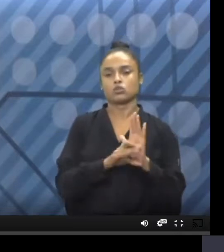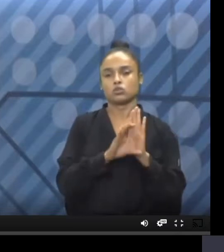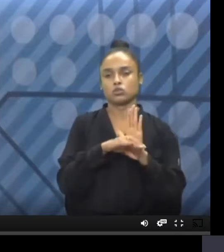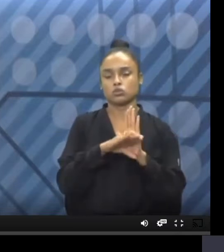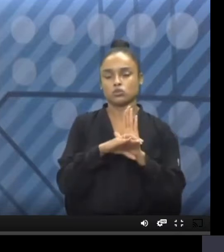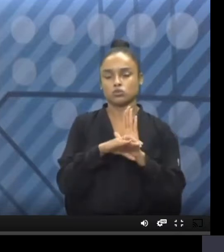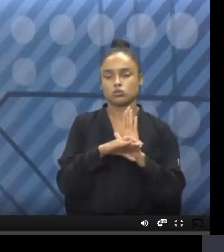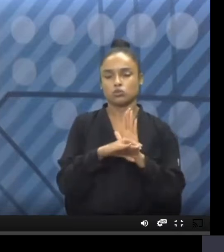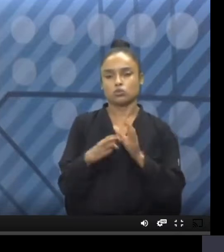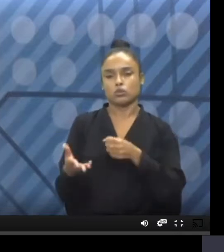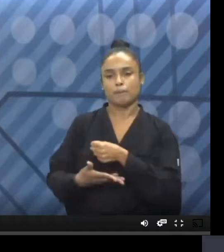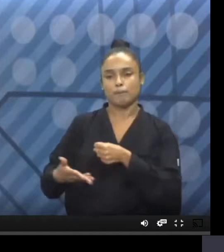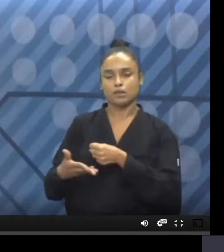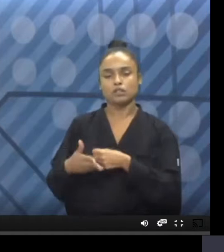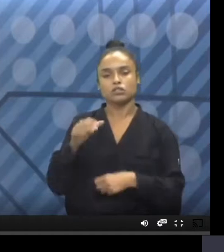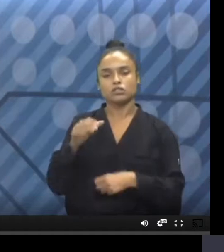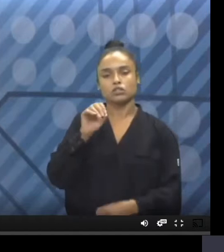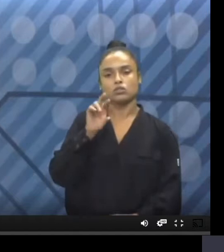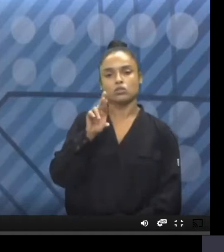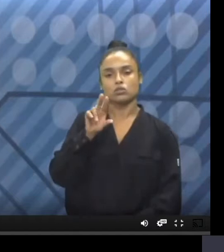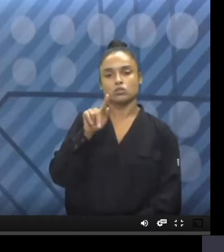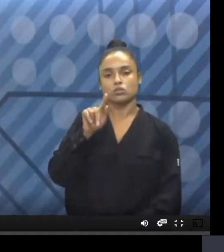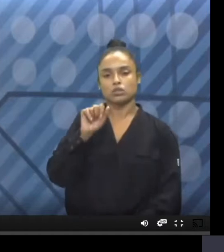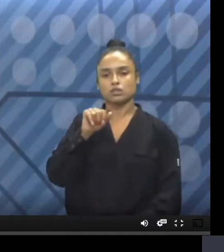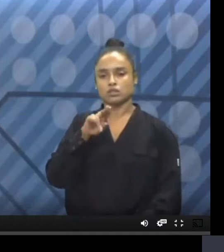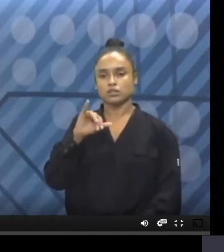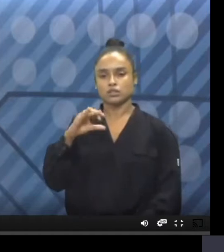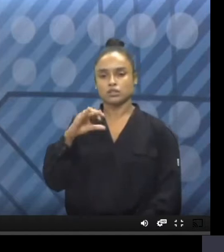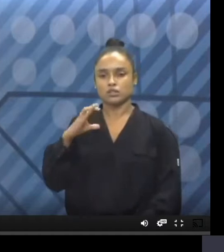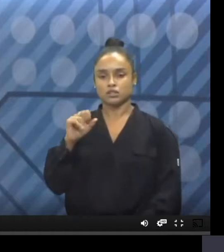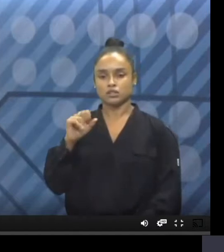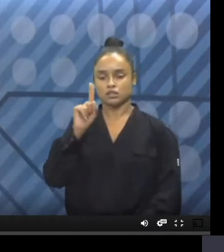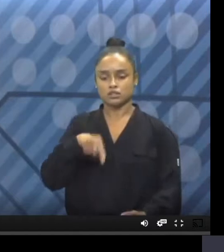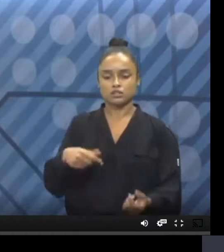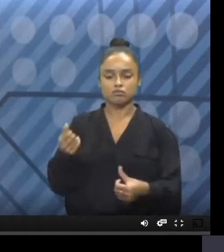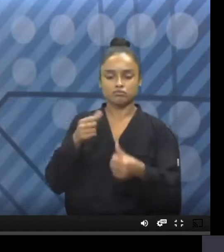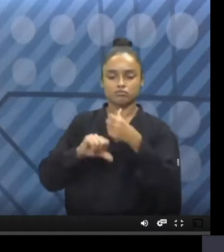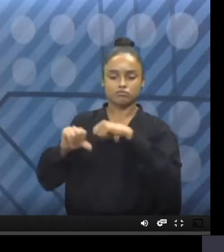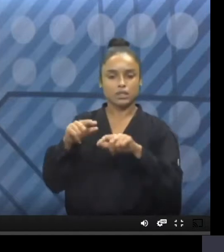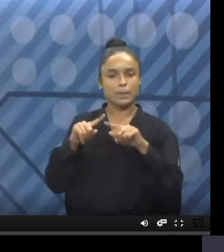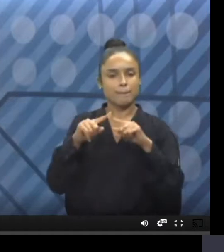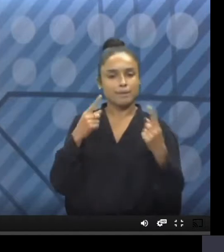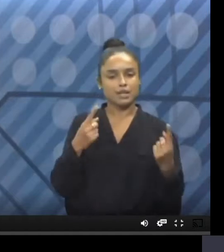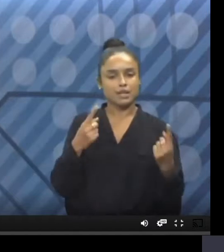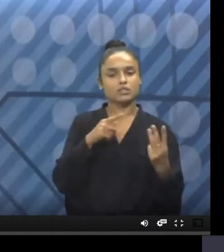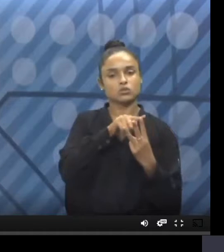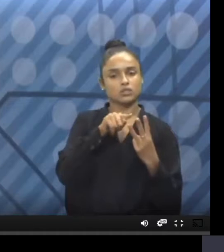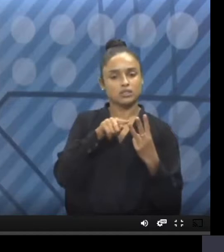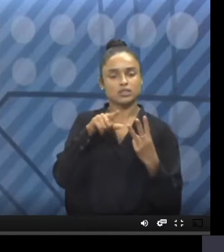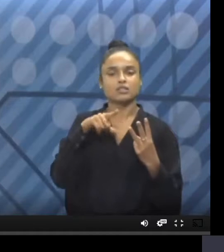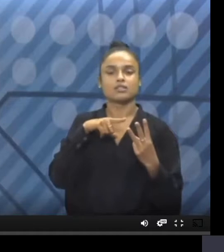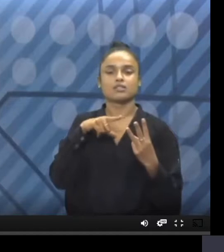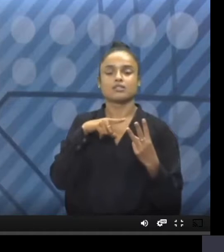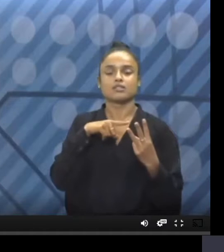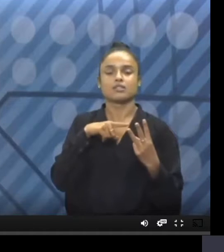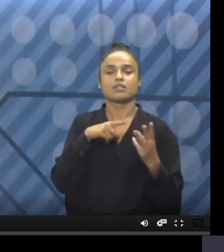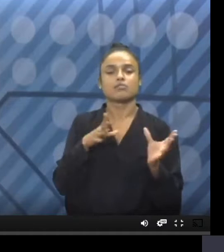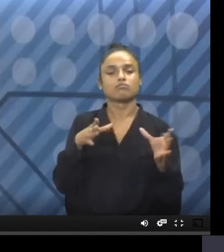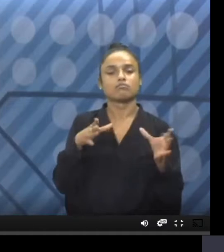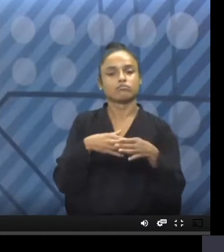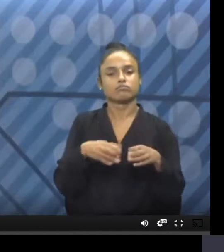funções orgânicas. Entretanto, eles apresentam semelhanças estruturais. E nós vamos identificar esses